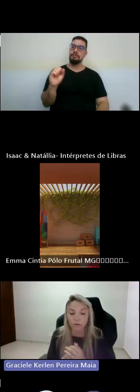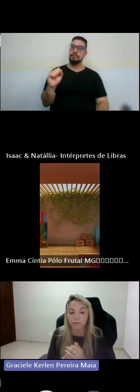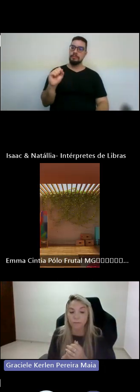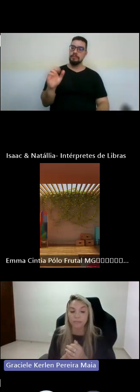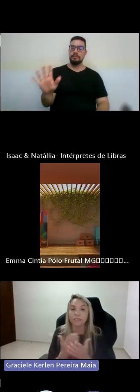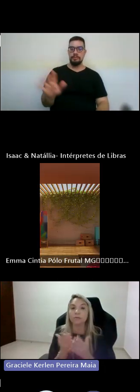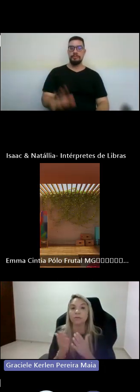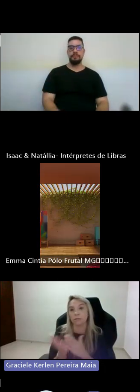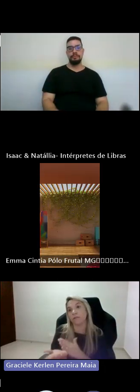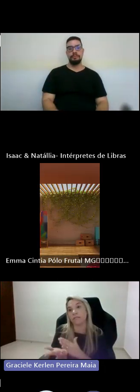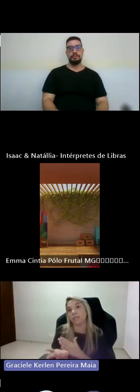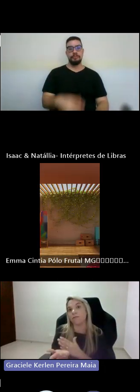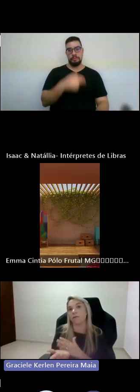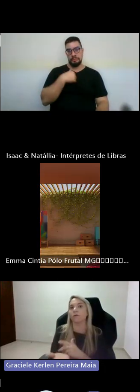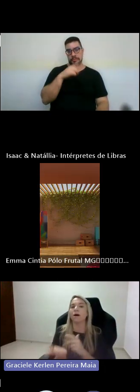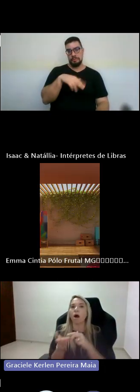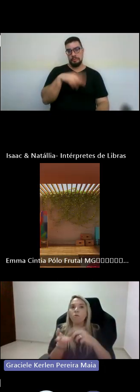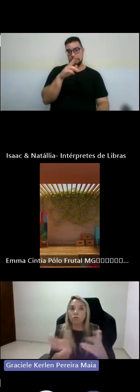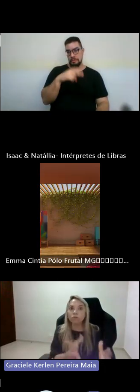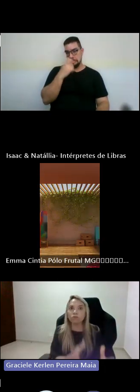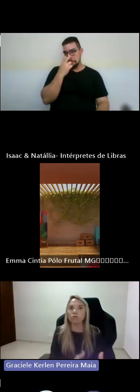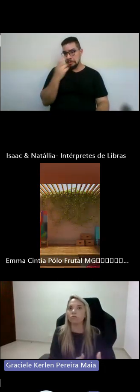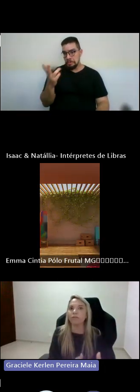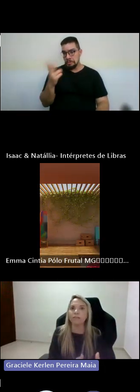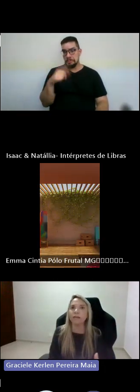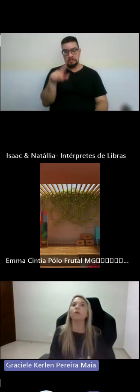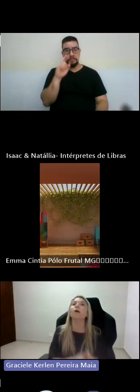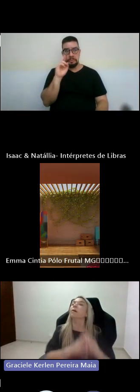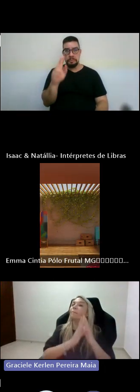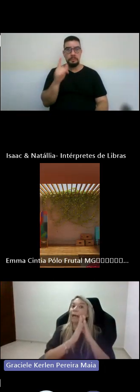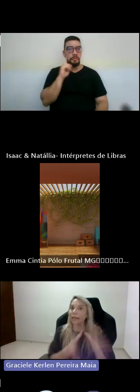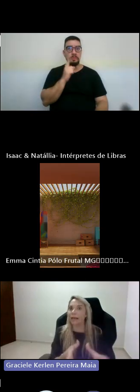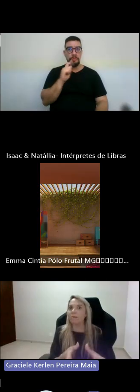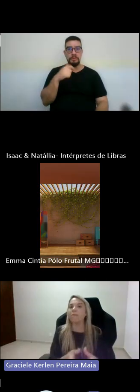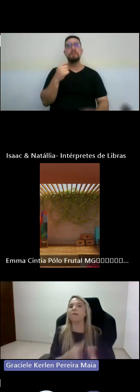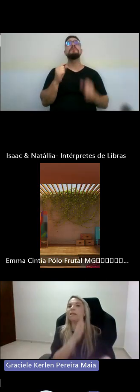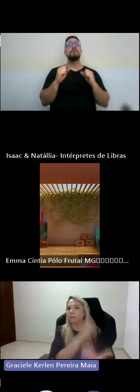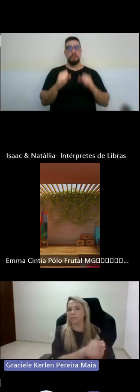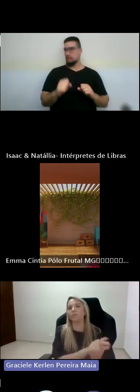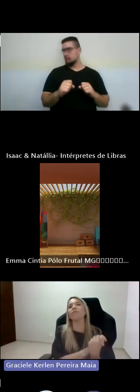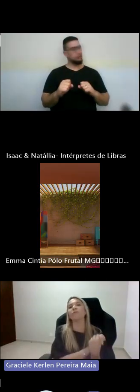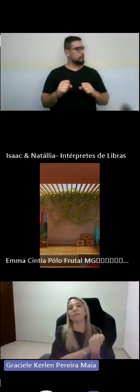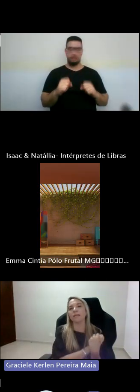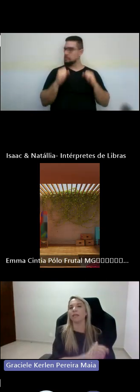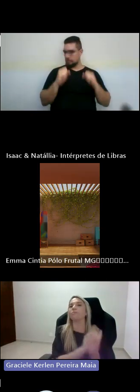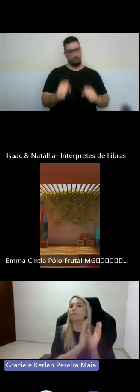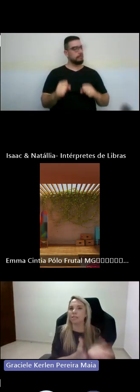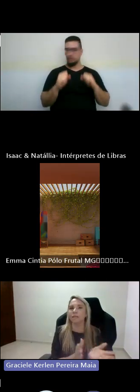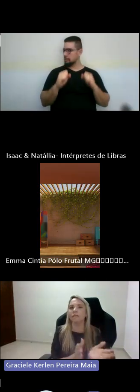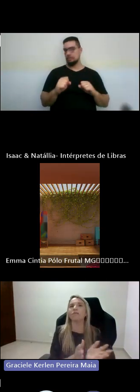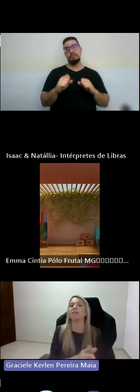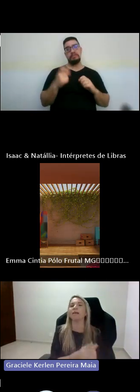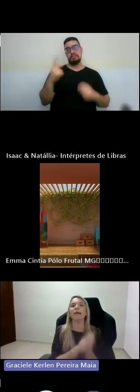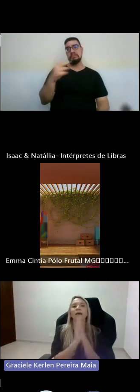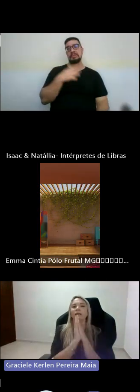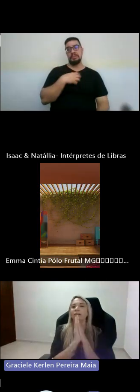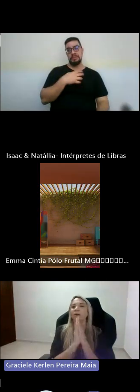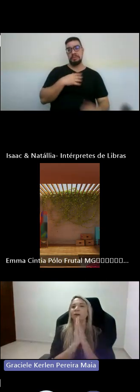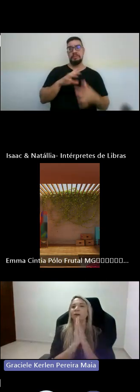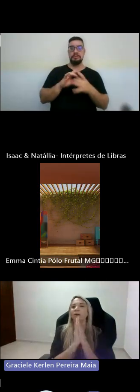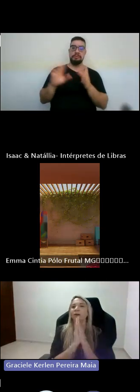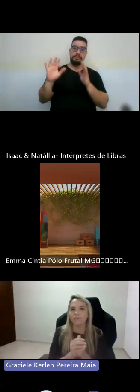Graciele, nunca vi, mas se você já viu algum surdo fazendo, naquele momento ele precisou fazer aquilo, deixa ele